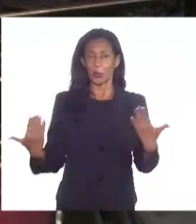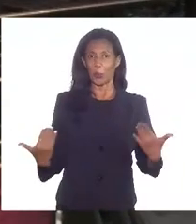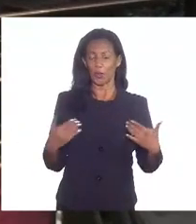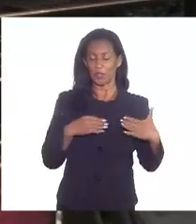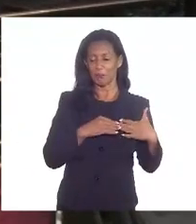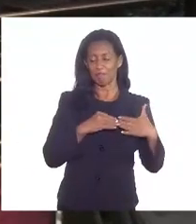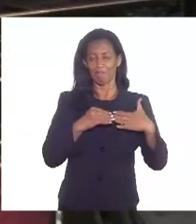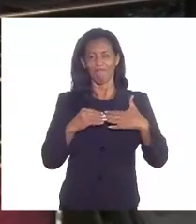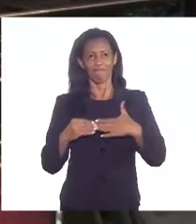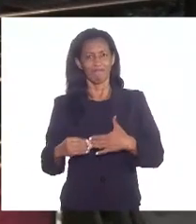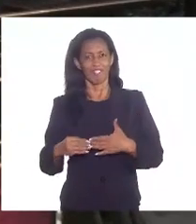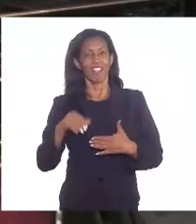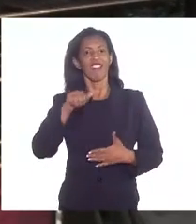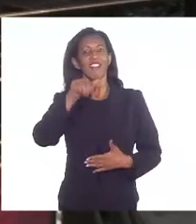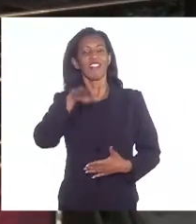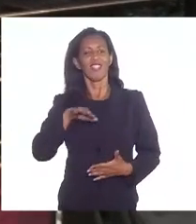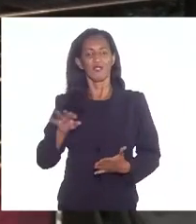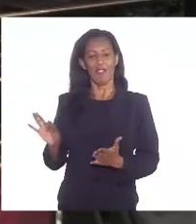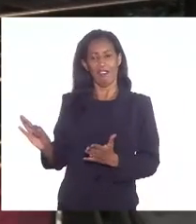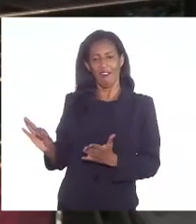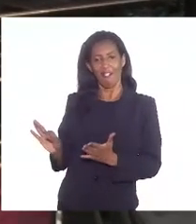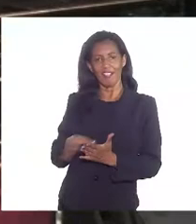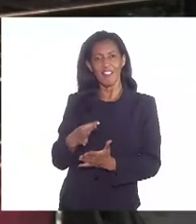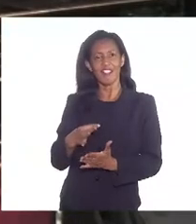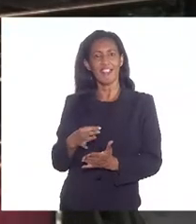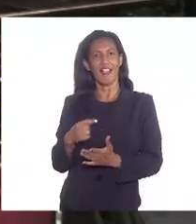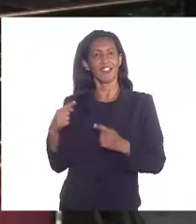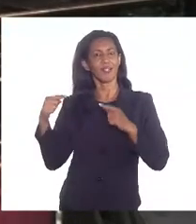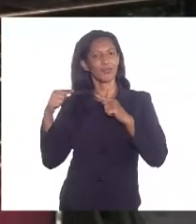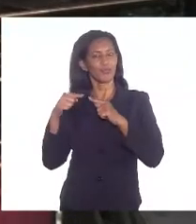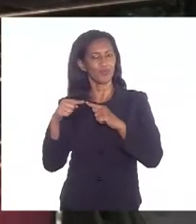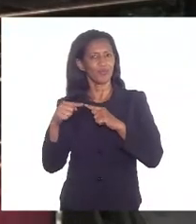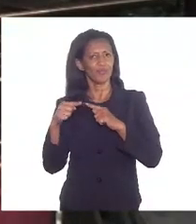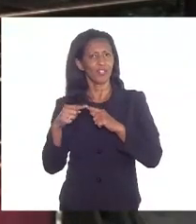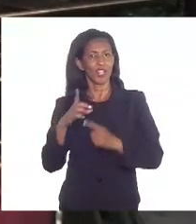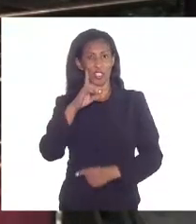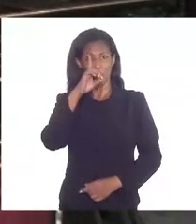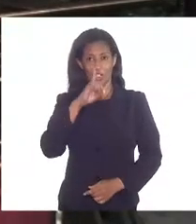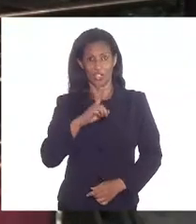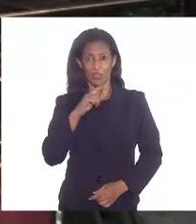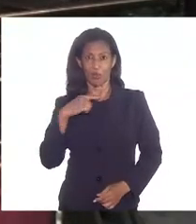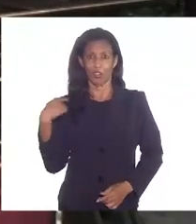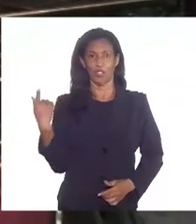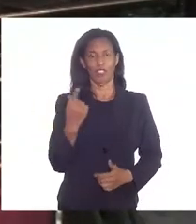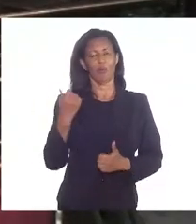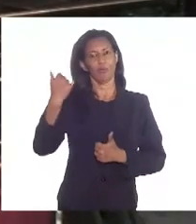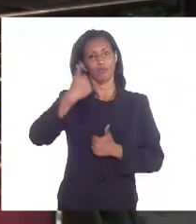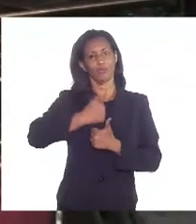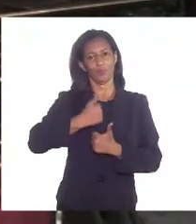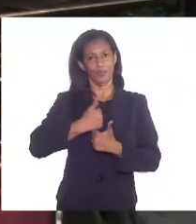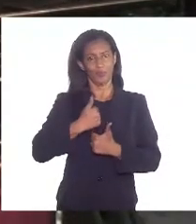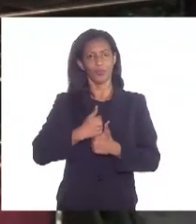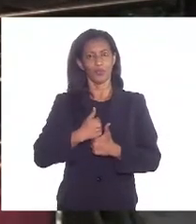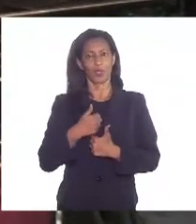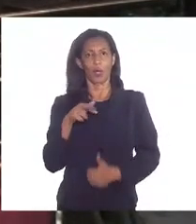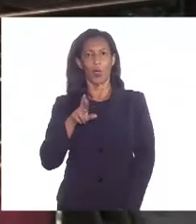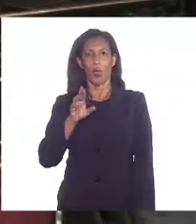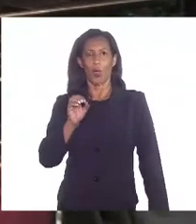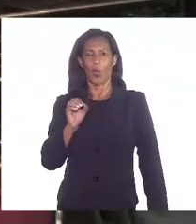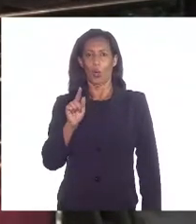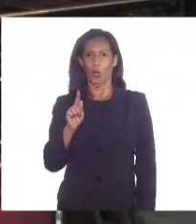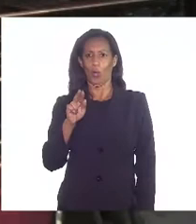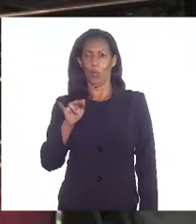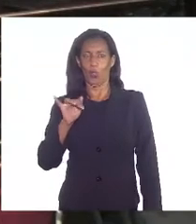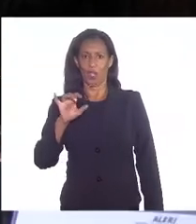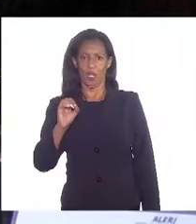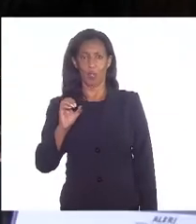ser quem vai assinar esse acordo na condição de diretor-geral substituto. O diretor-geral Rodrigo Saboia, por